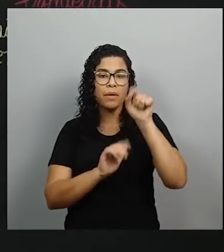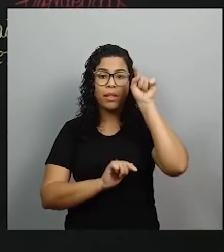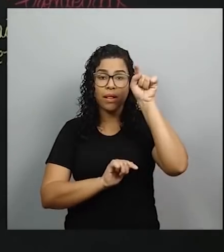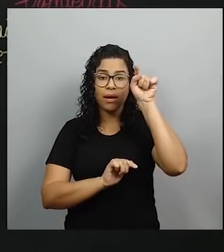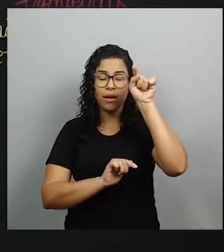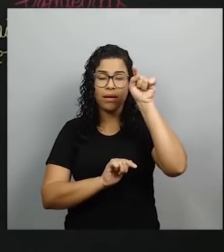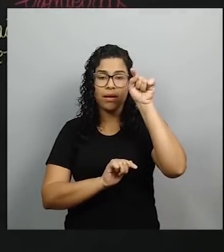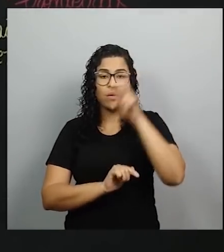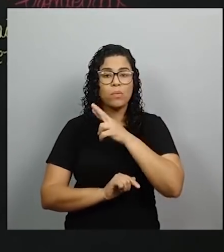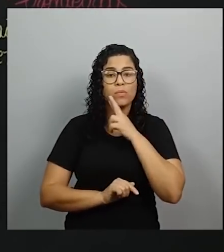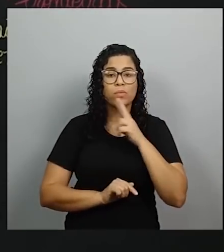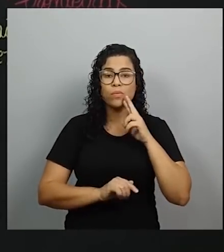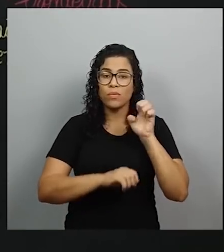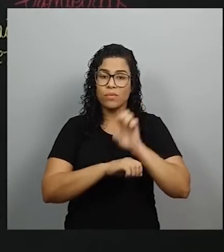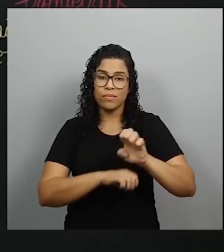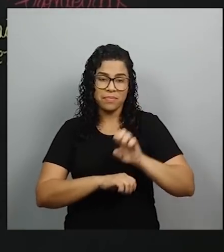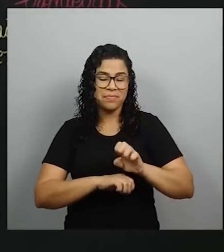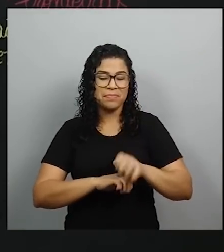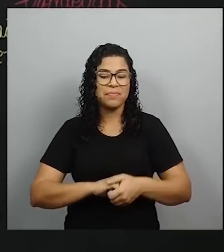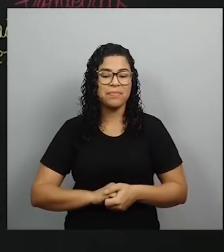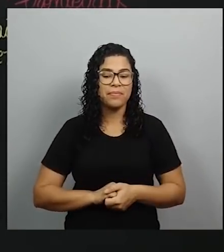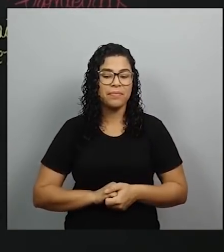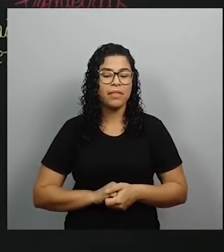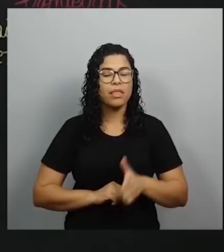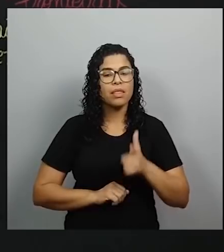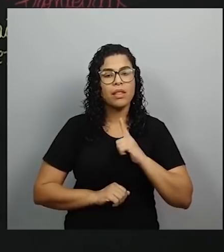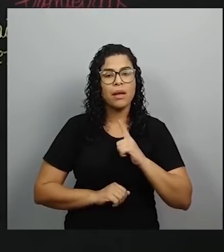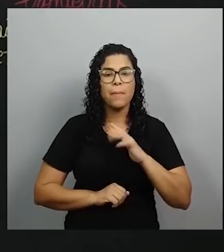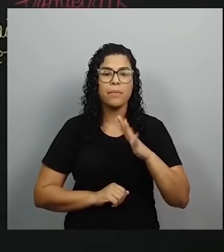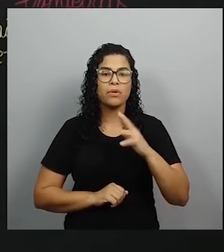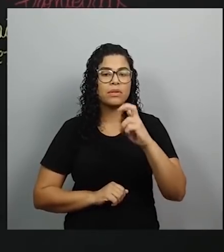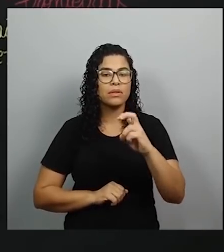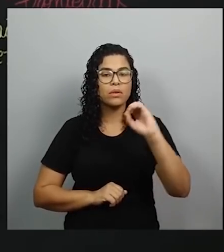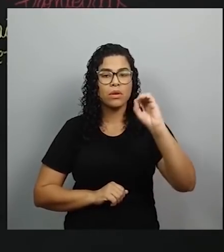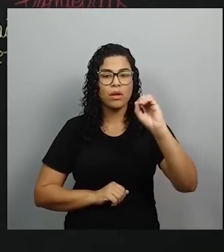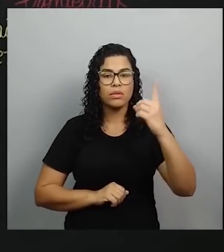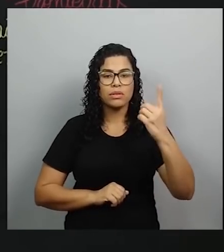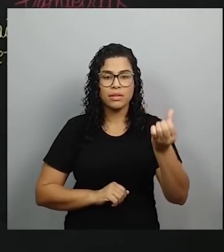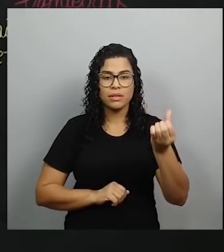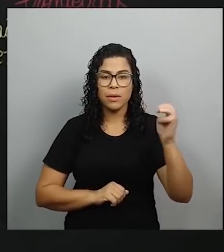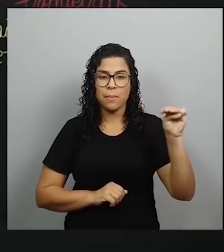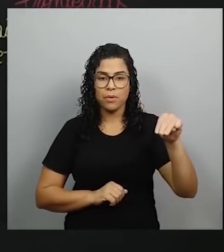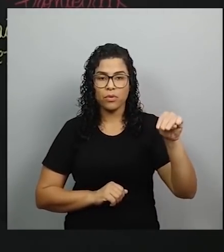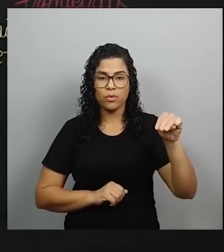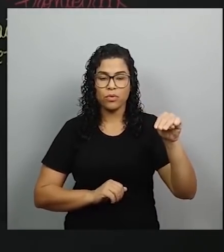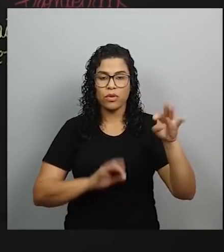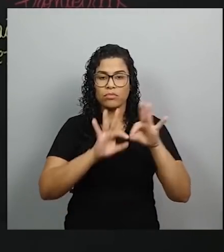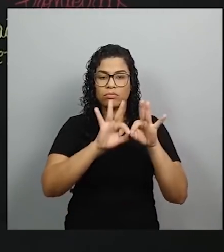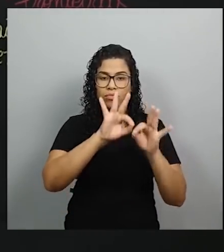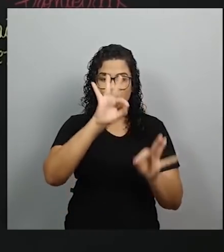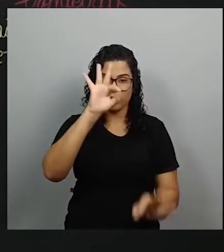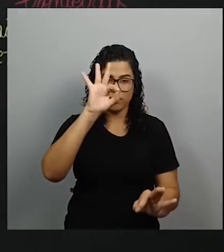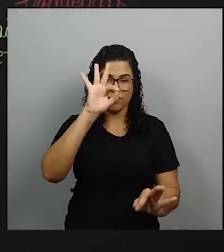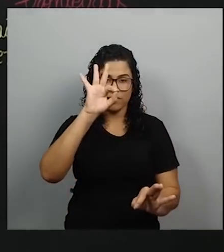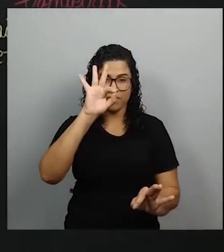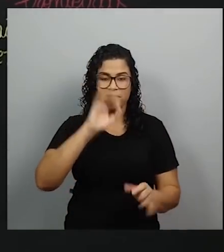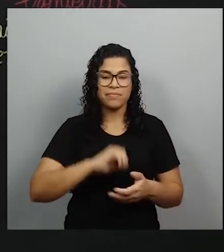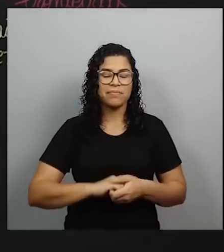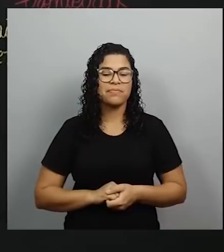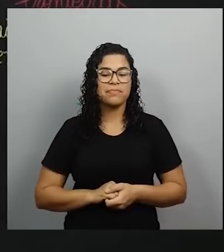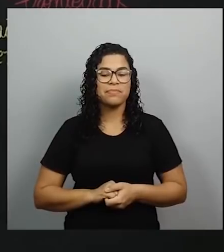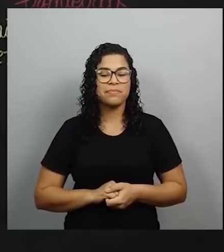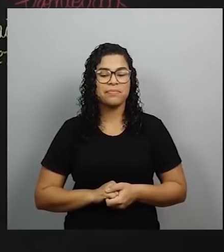rio Ailã, que vai ter aí cerca de 5 graus e 16 minutos de latitude para o hemisfério norte.